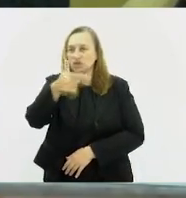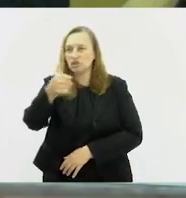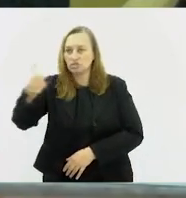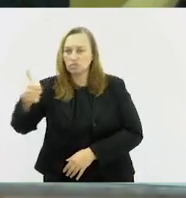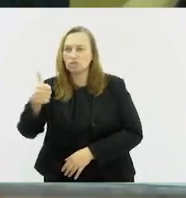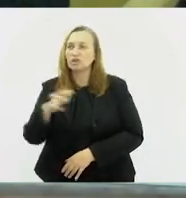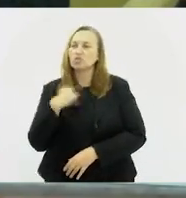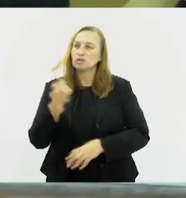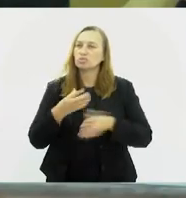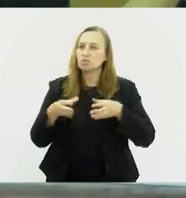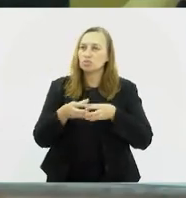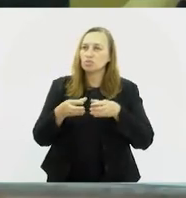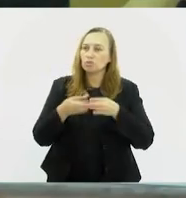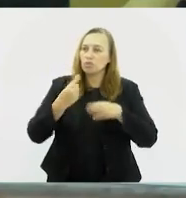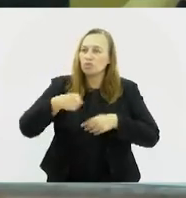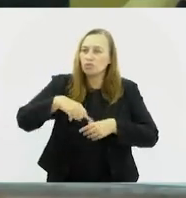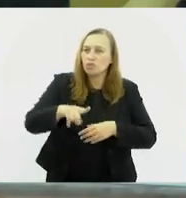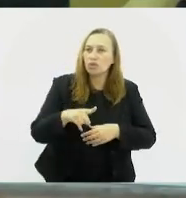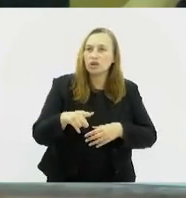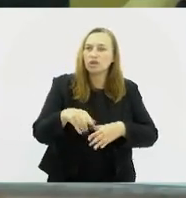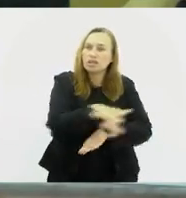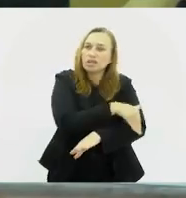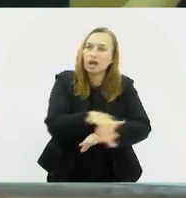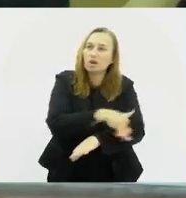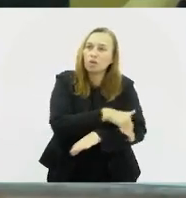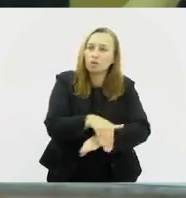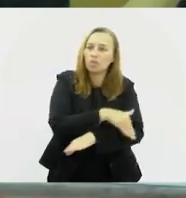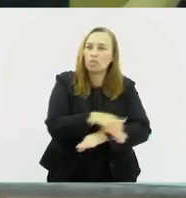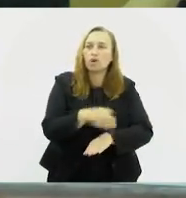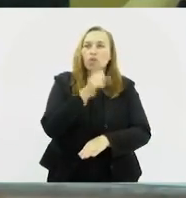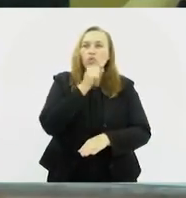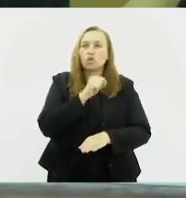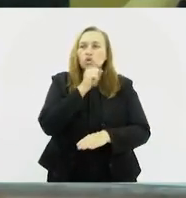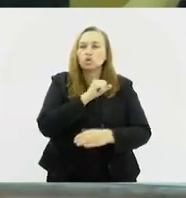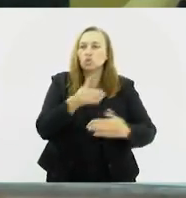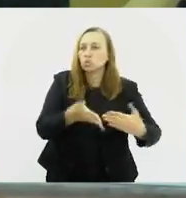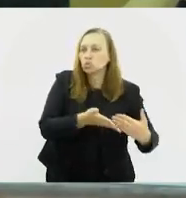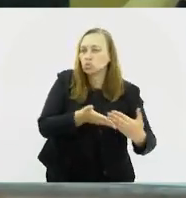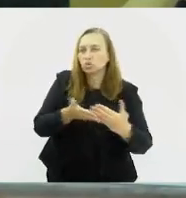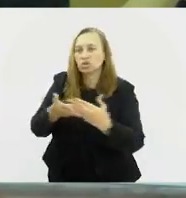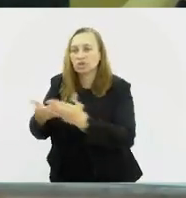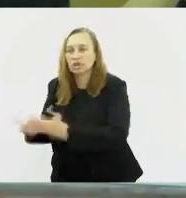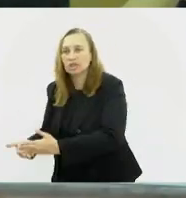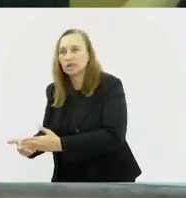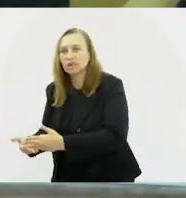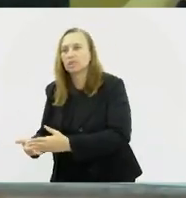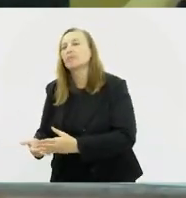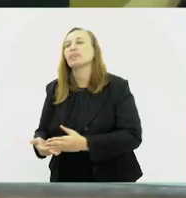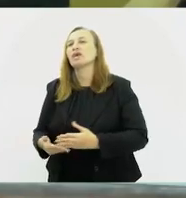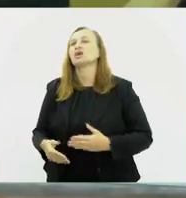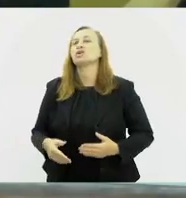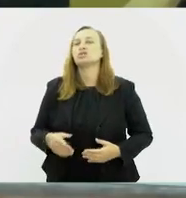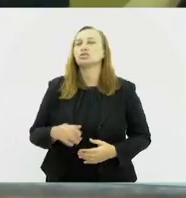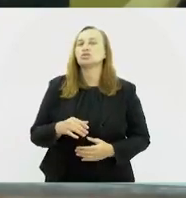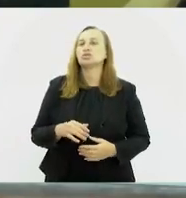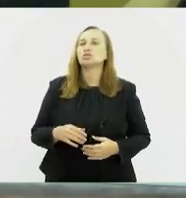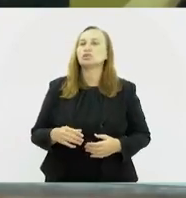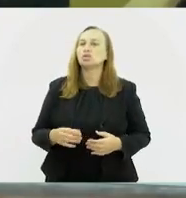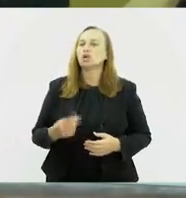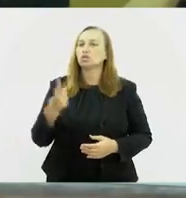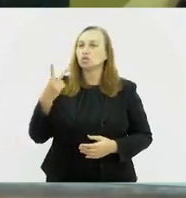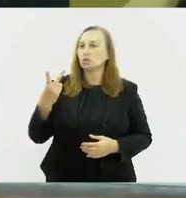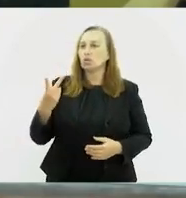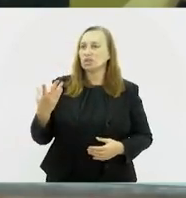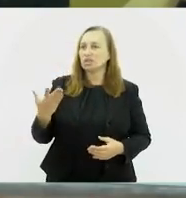rua para tirar esse idoso de casa. E a gente assistiu o seu Zé do Ciderlândia sendo carregado por 2 amigos, porque